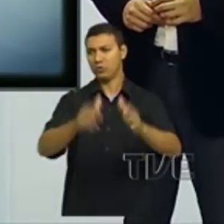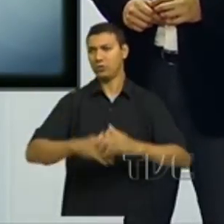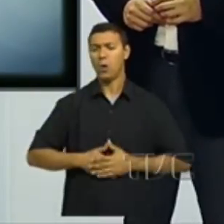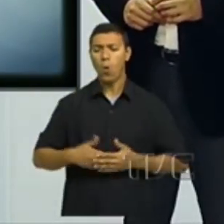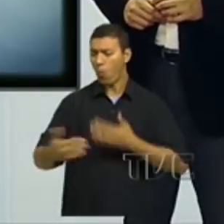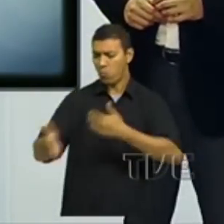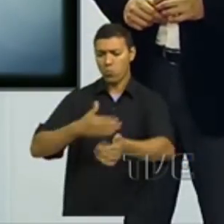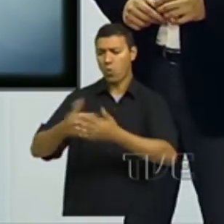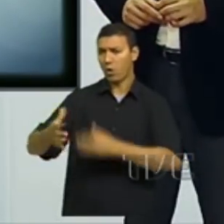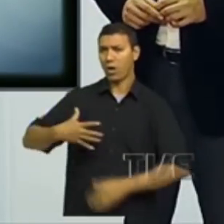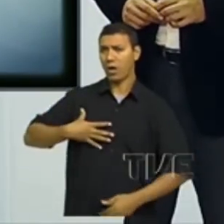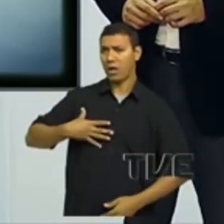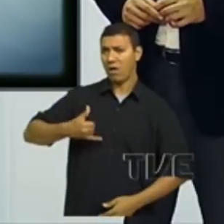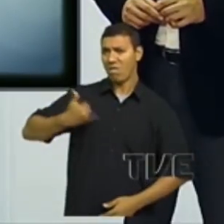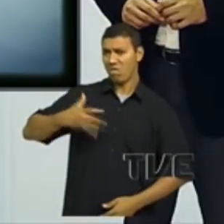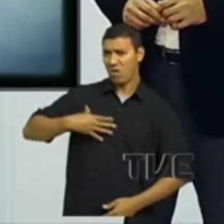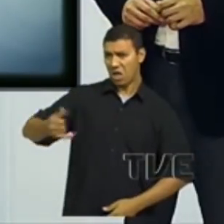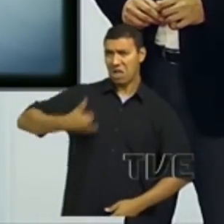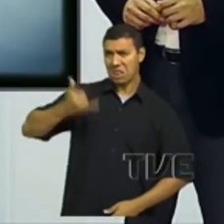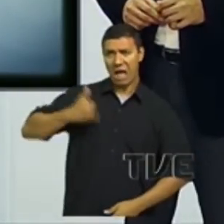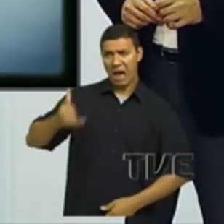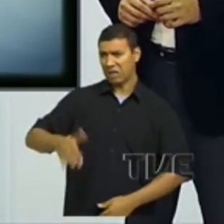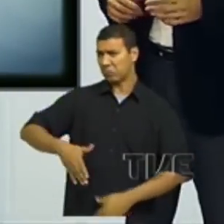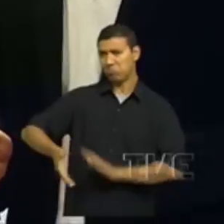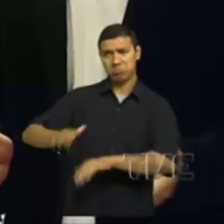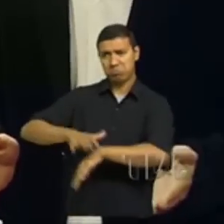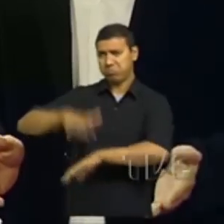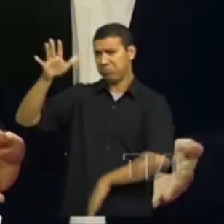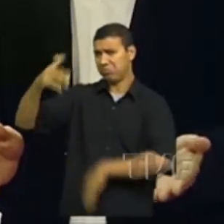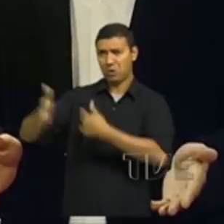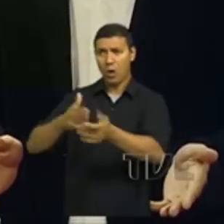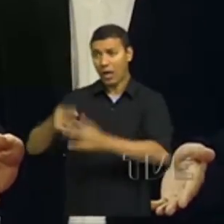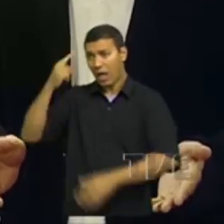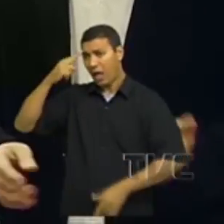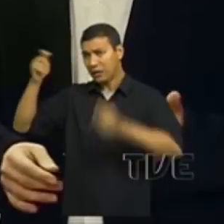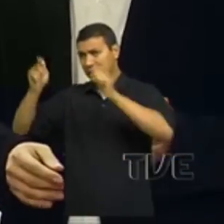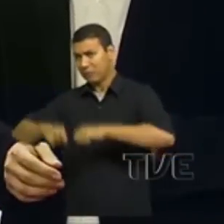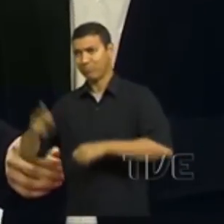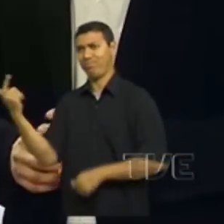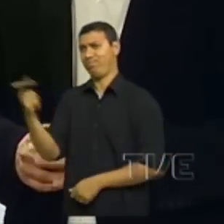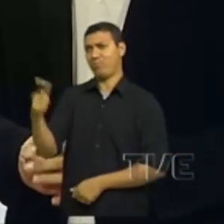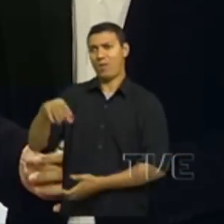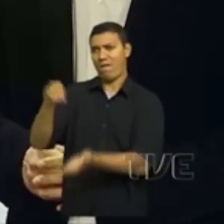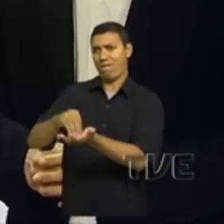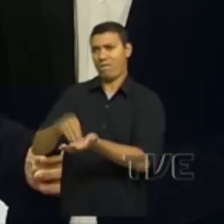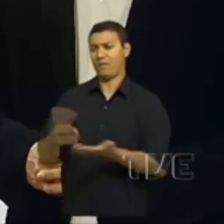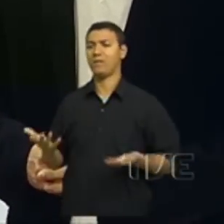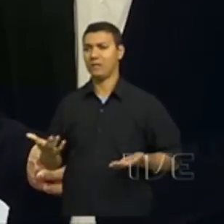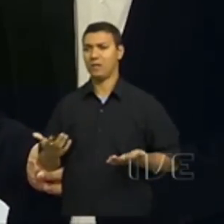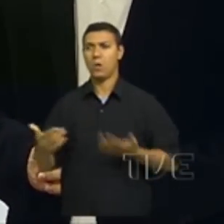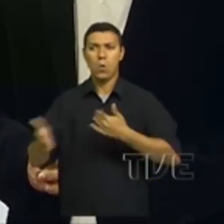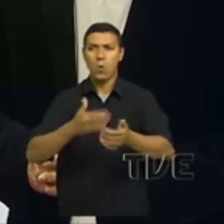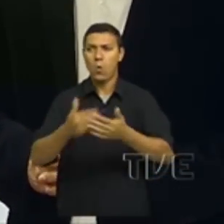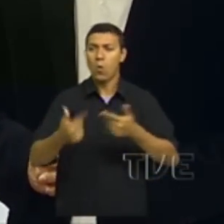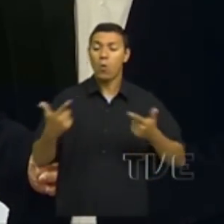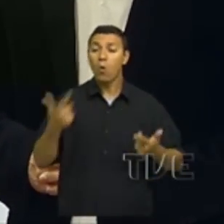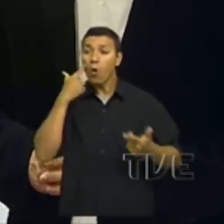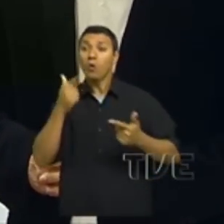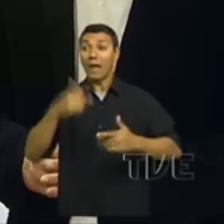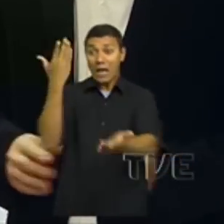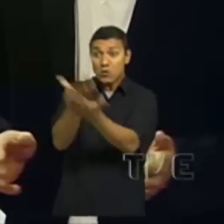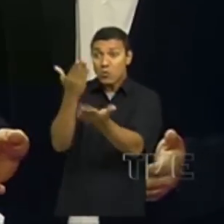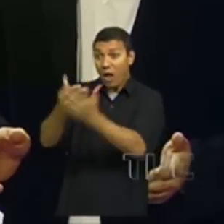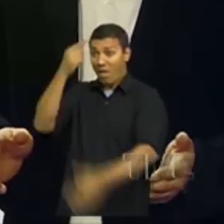quando incapacitado física ou mentalmente para o trabalho. Filhos ou enteados se ainda estiverem cursando estabelecimento de ensino